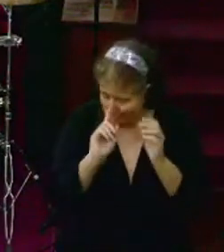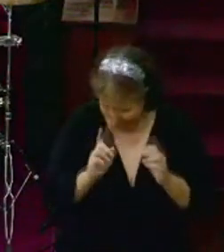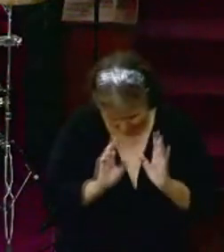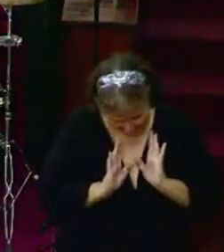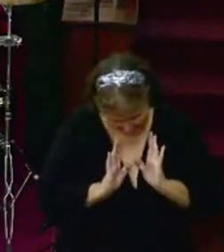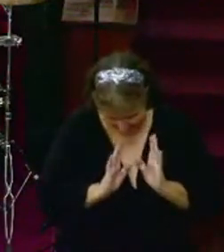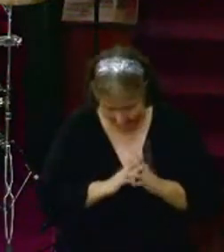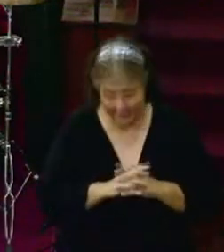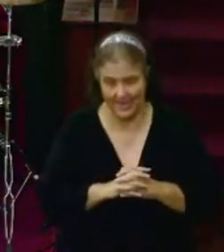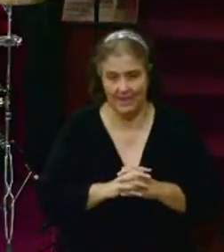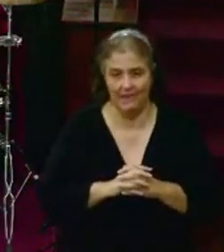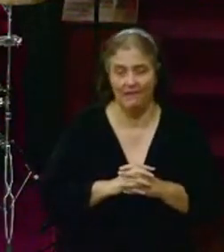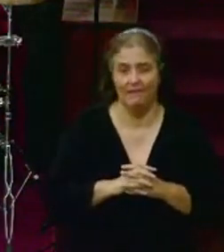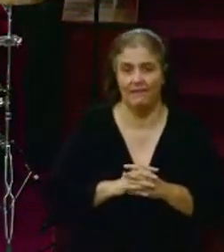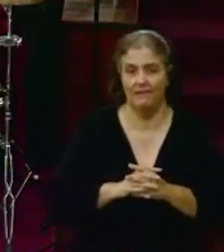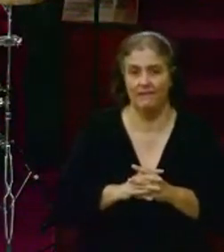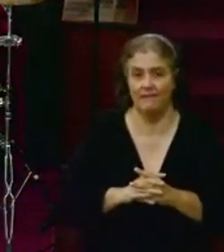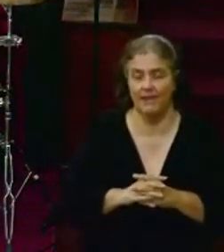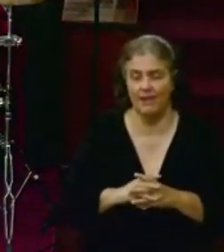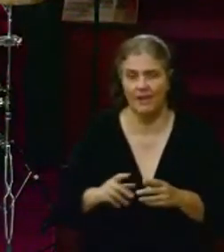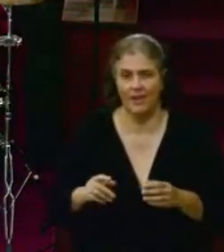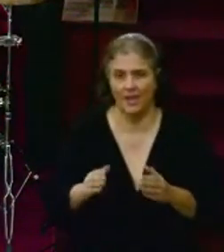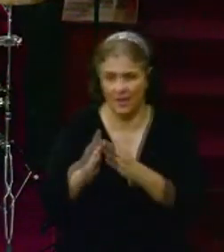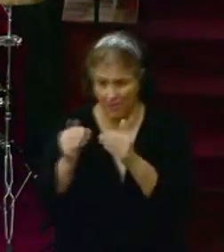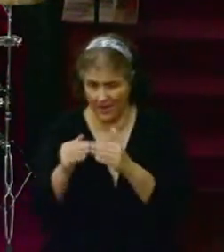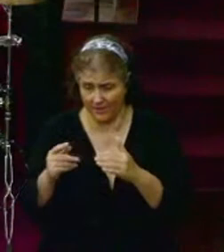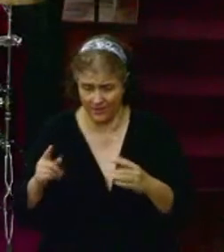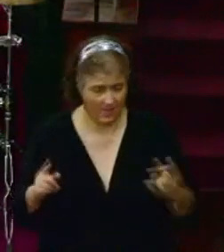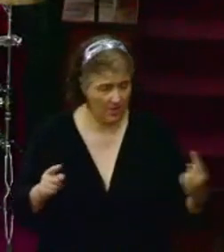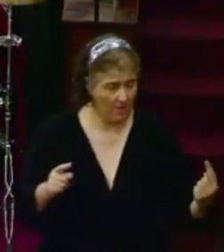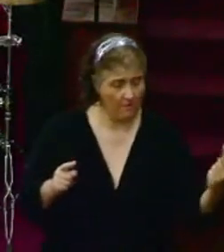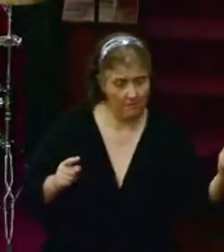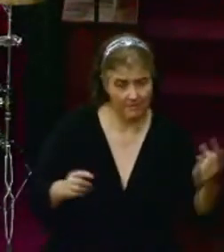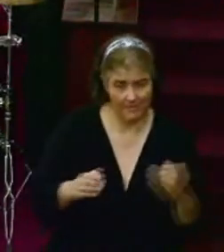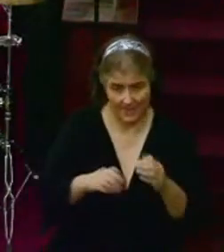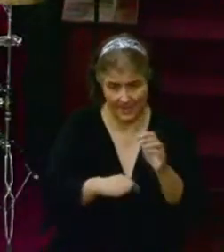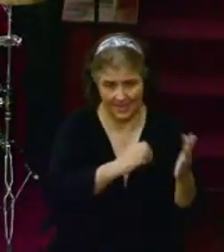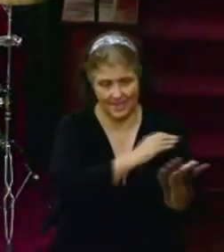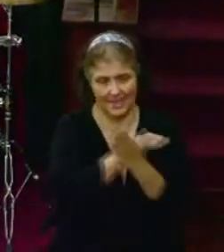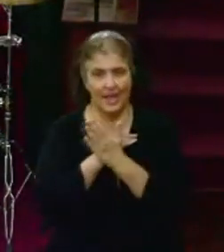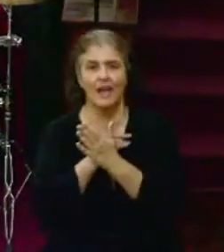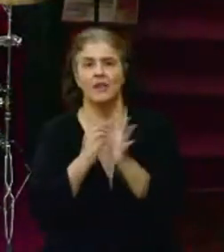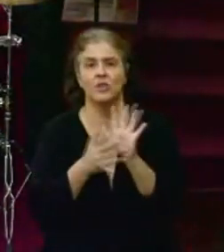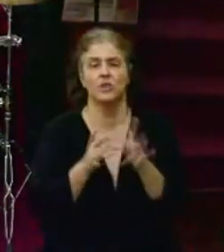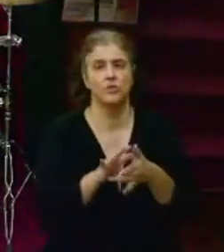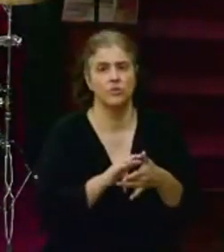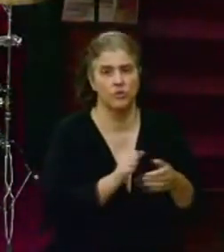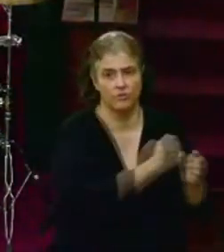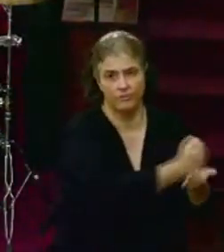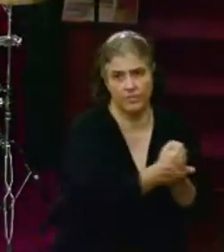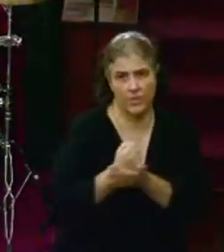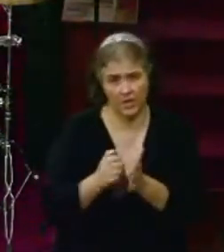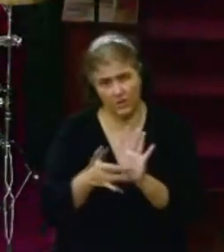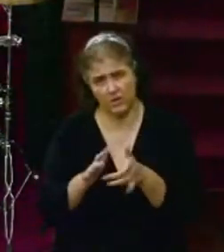vá curá-lo, mas depois ele percebe: eu não sou digno. Ele, os amigos até intercedem por ele, os amigos até elogiam a ele, dizem: Jesus,